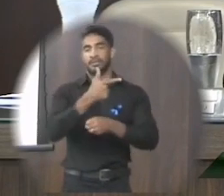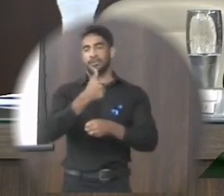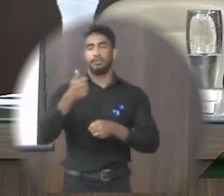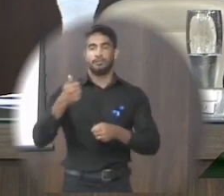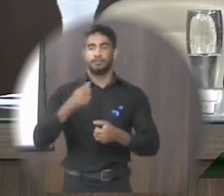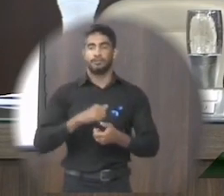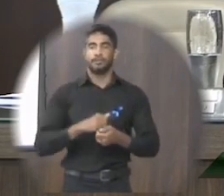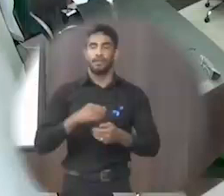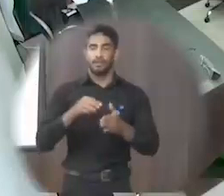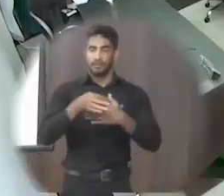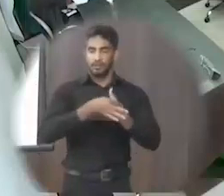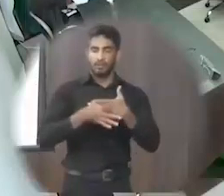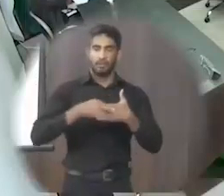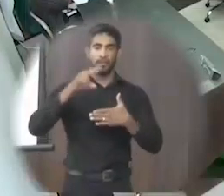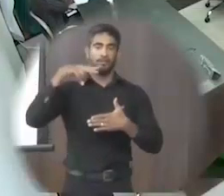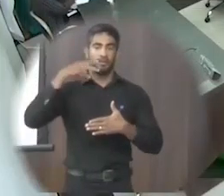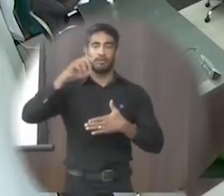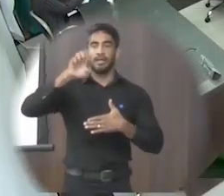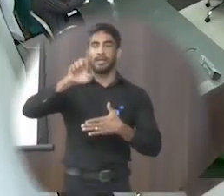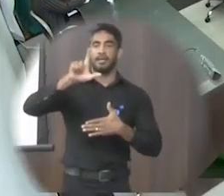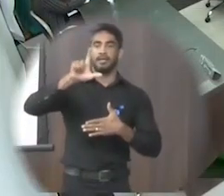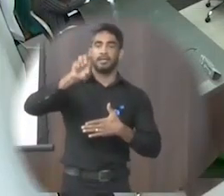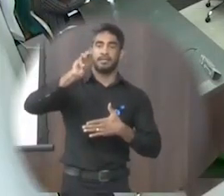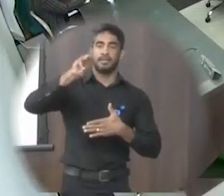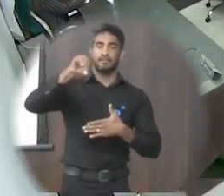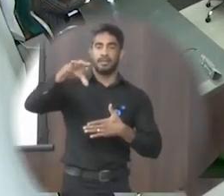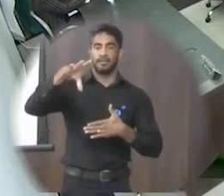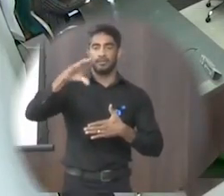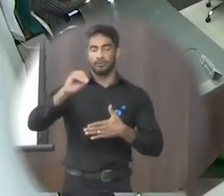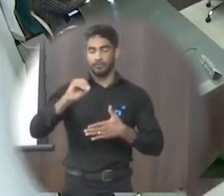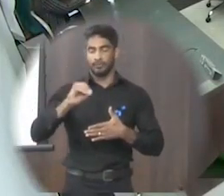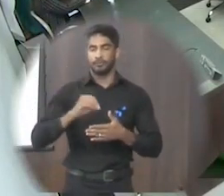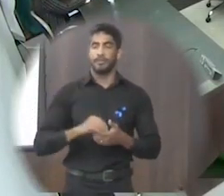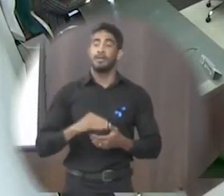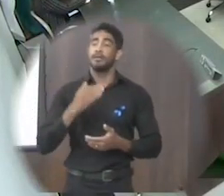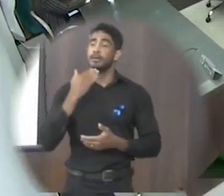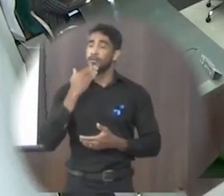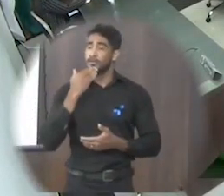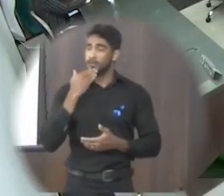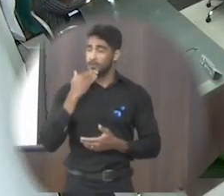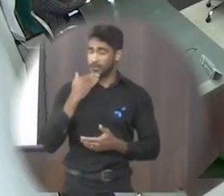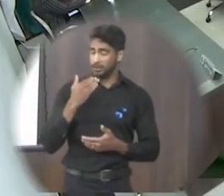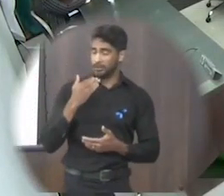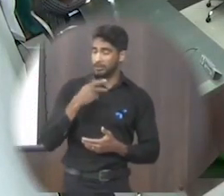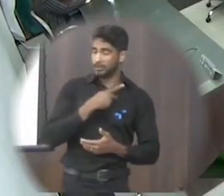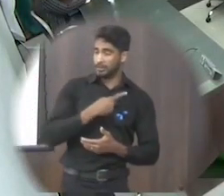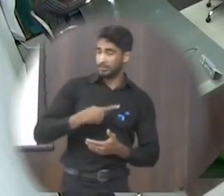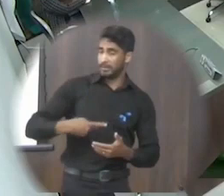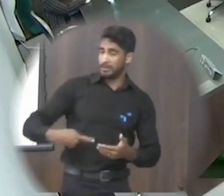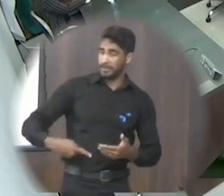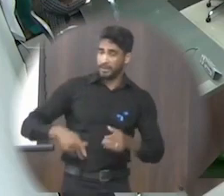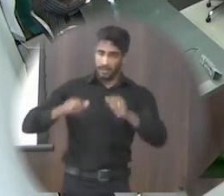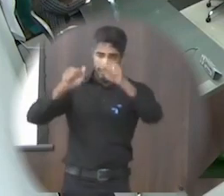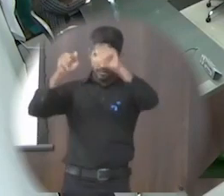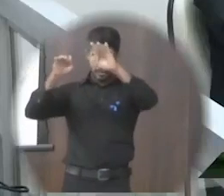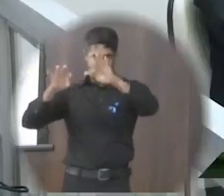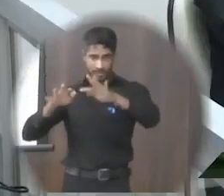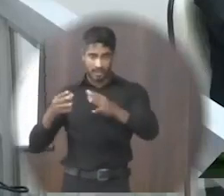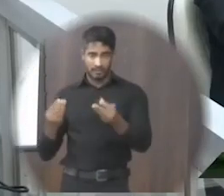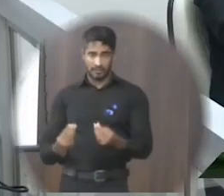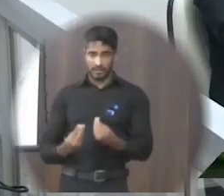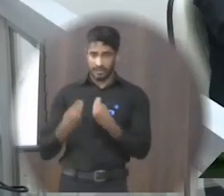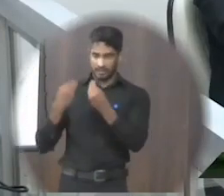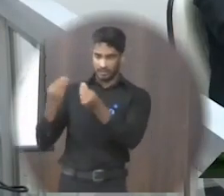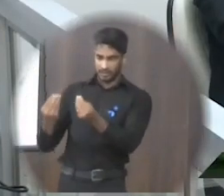243/2021, de autoria do vereador Elismácio Borges Ferreira, Roma. Excelentíssimo senhor presidente, o vereador que se subscreve requer que,